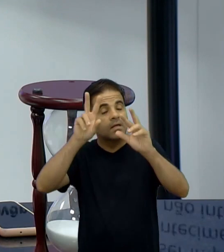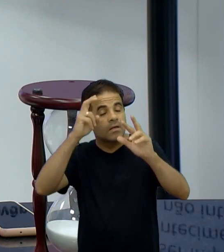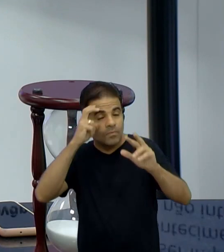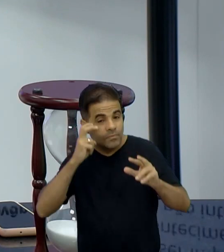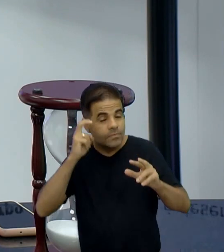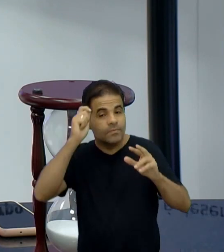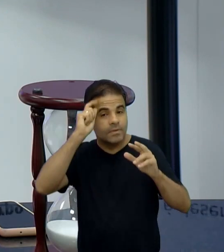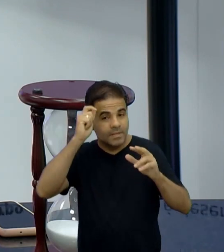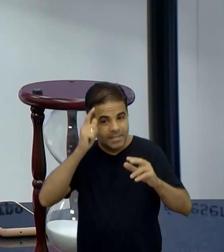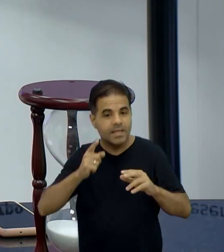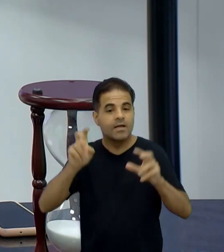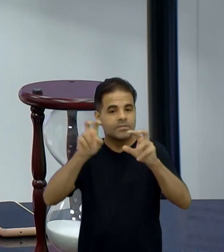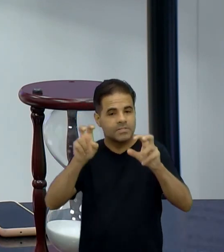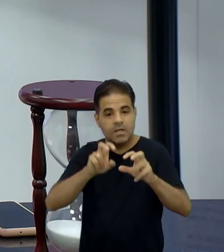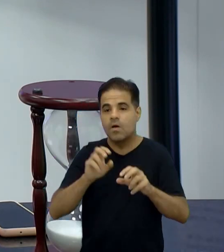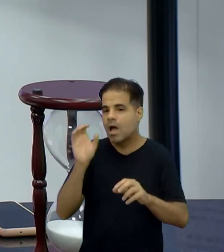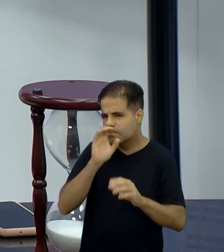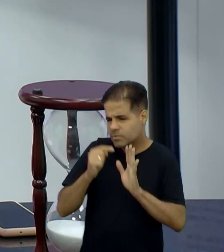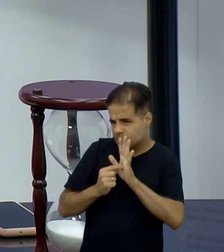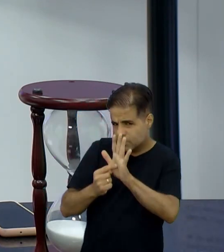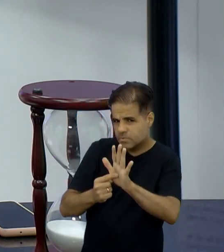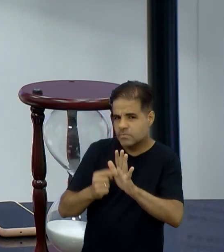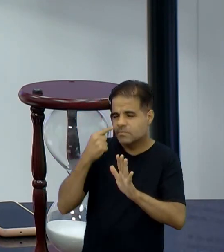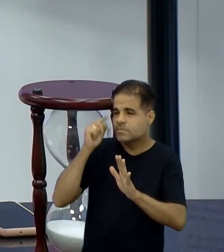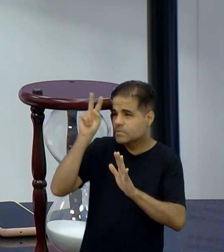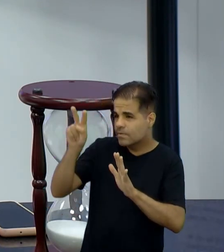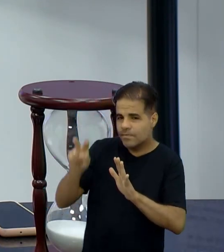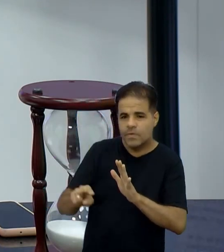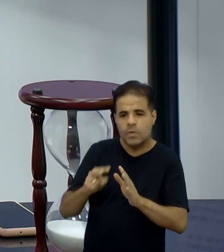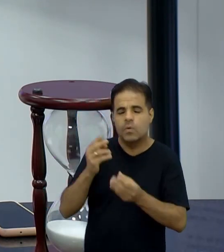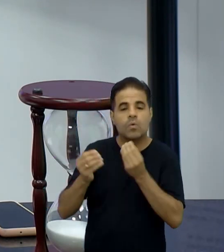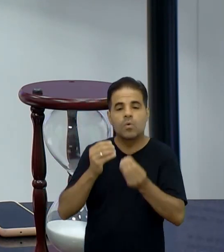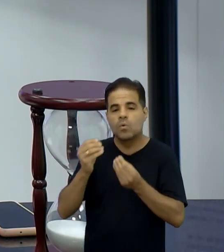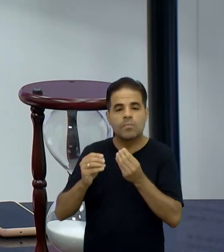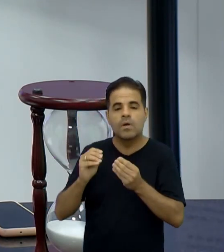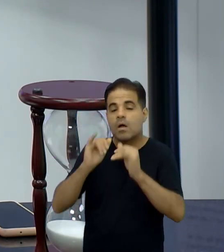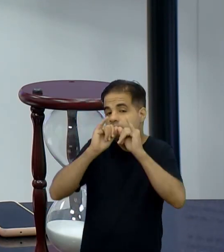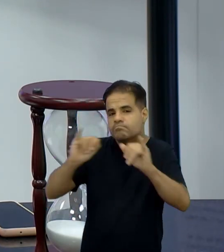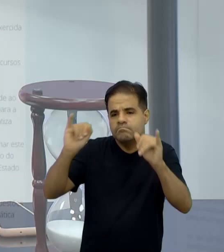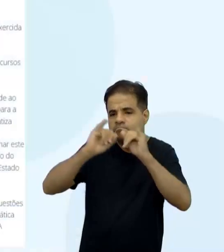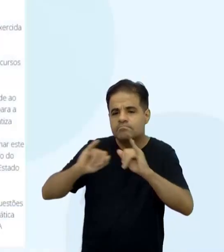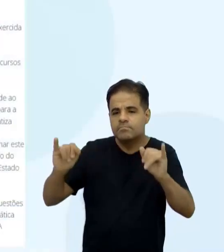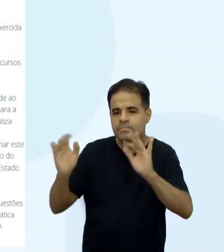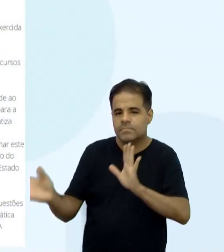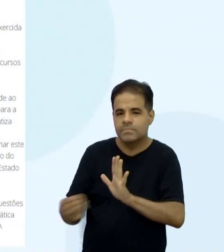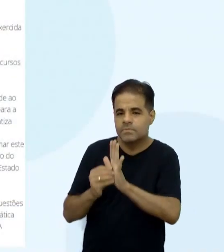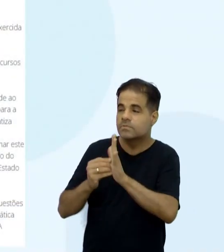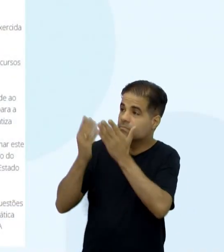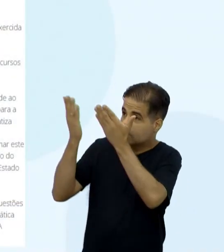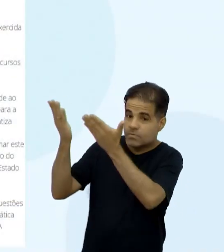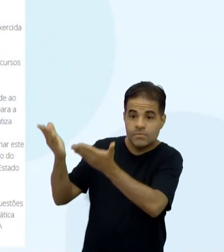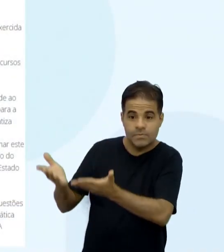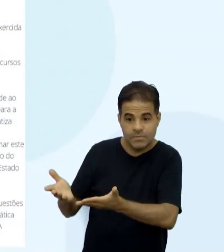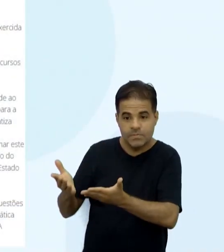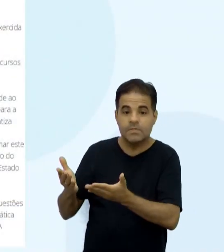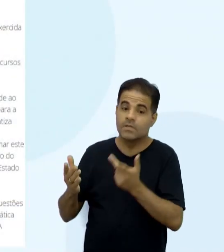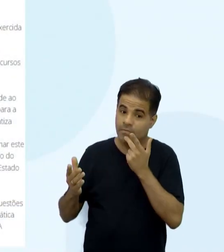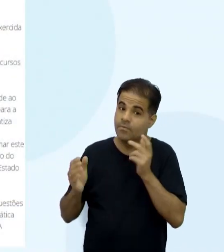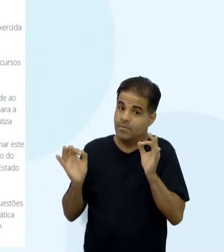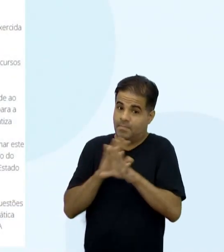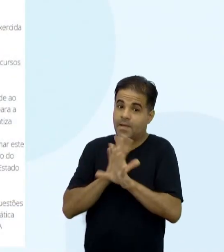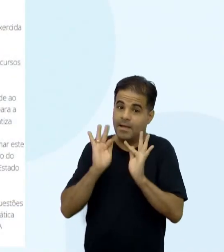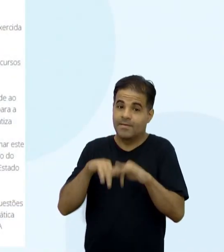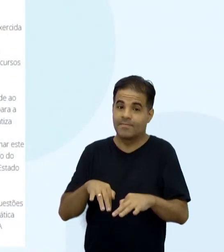digital. E aí eu trouxe aqui rapidinho, só para mostrar para vocês como funciona uma notícia, né? Vou deixar aqui na tela e já vou me despedindo.